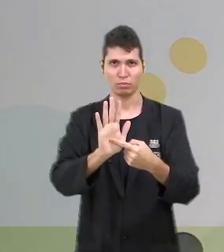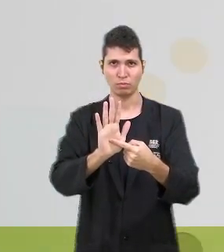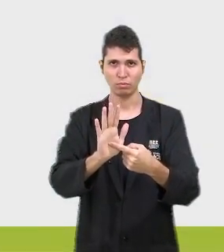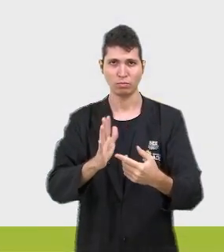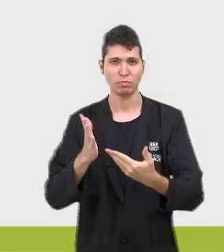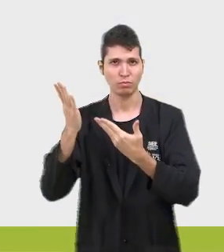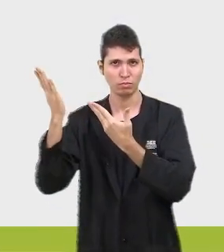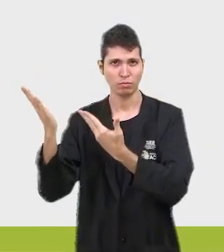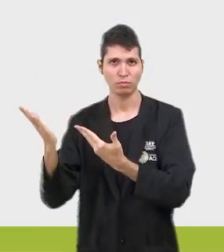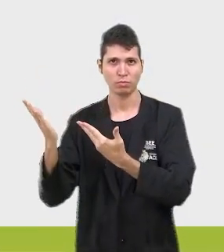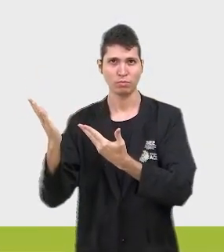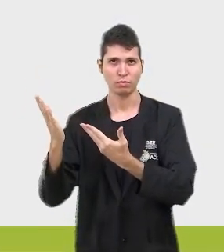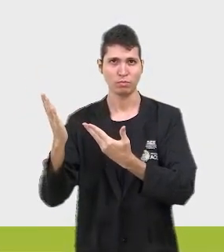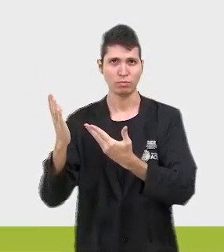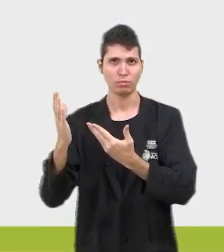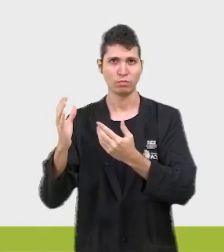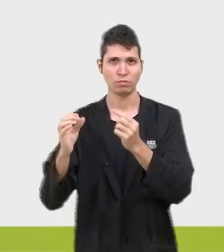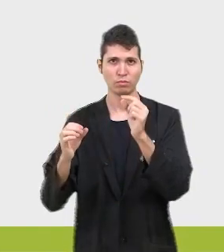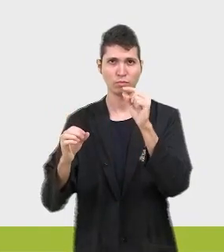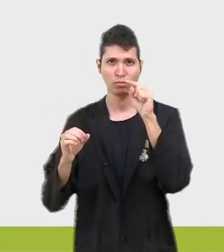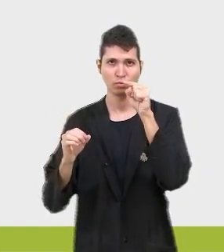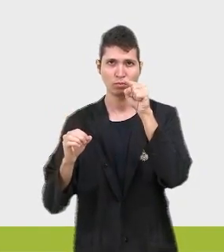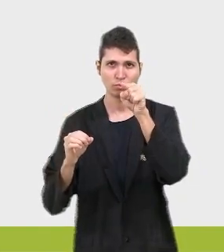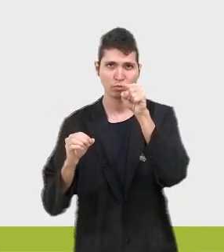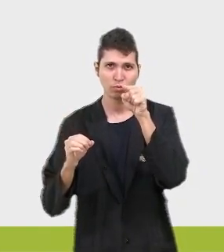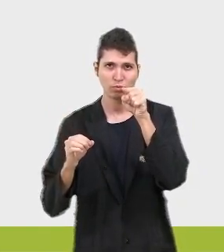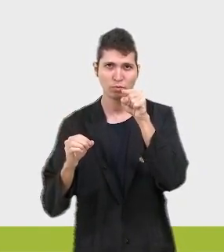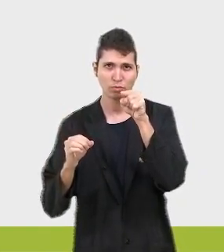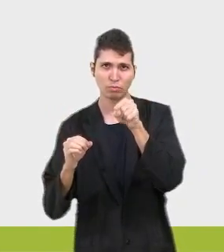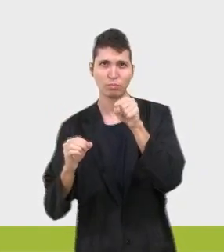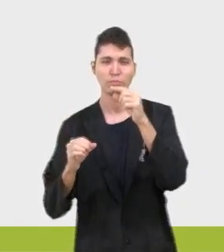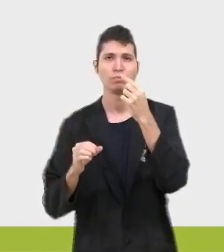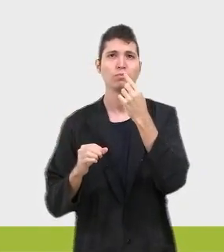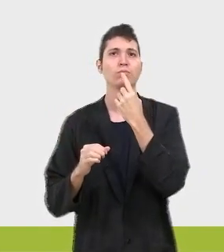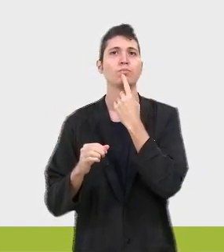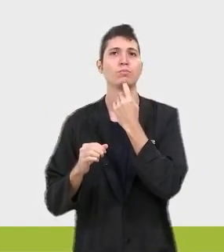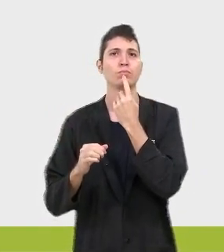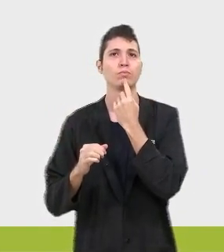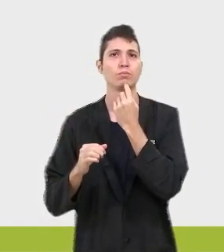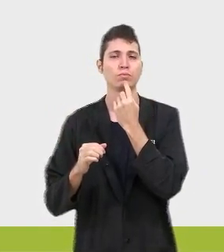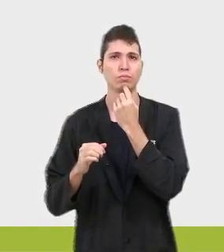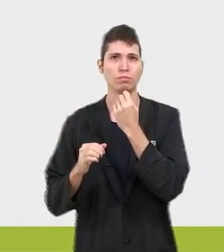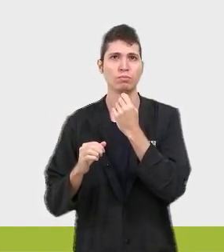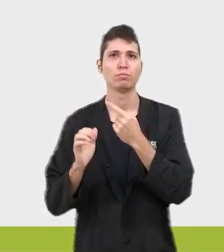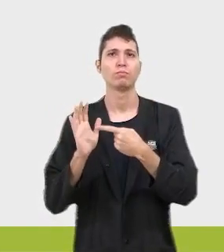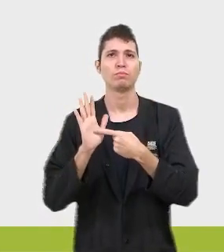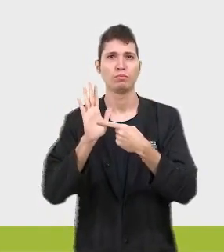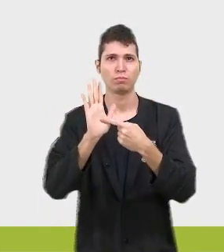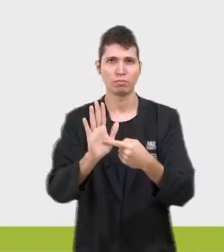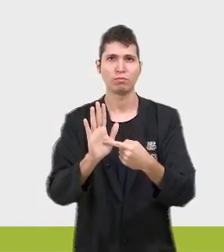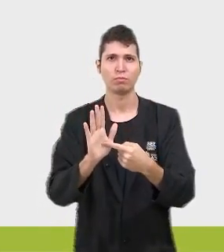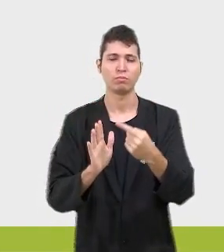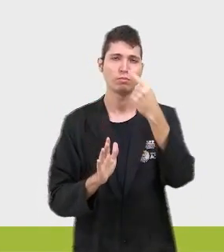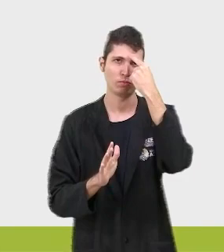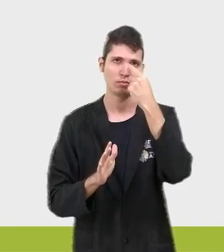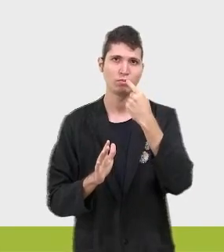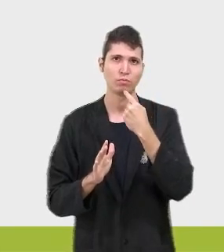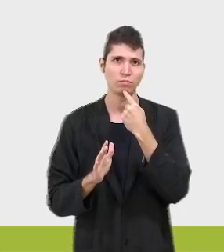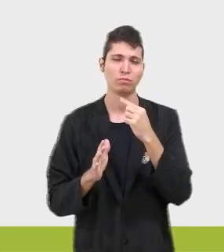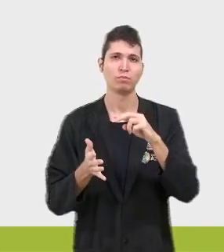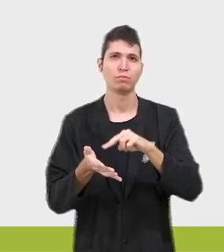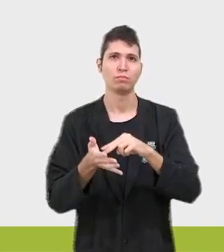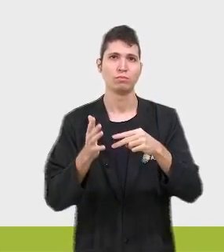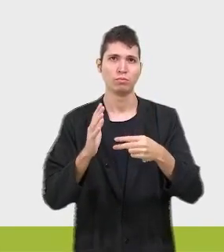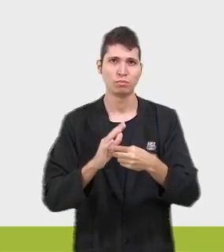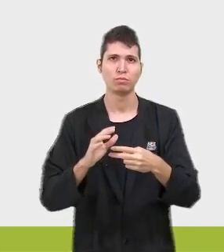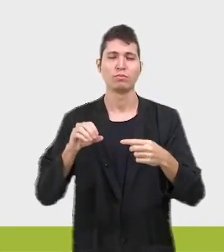imagem com os pontinhos vermelhos, tá? Então, esse pontinho vermelho representado na imagem significa